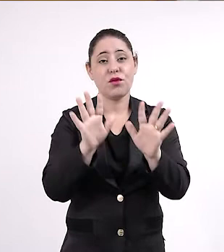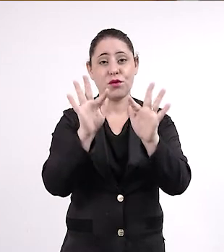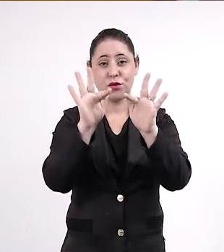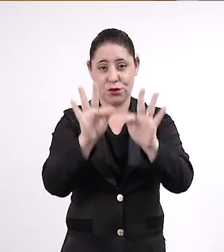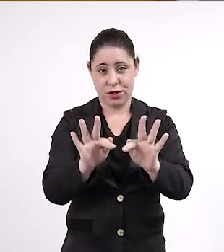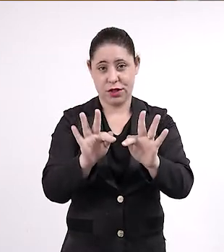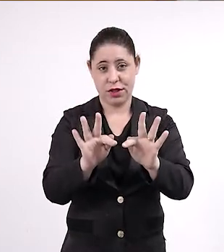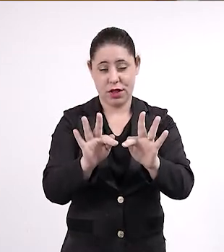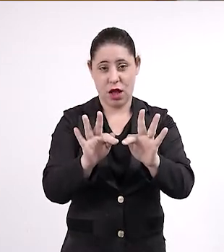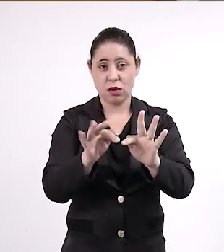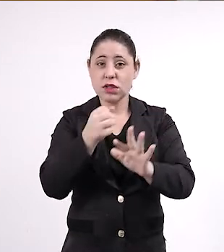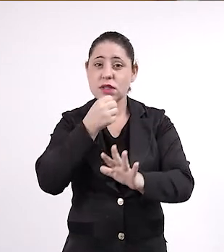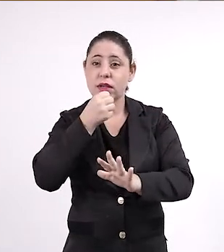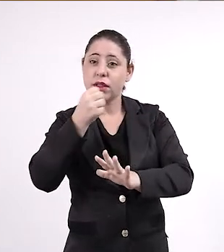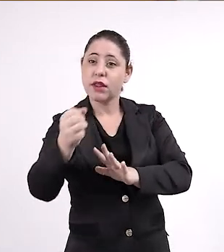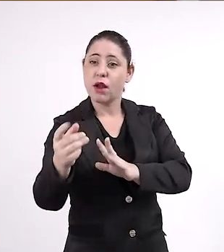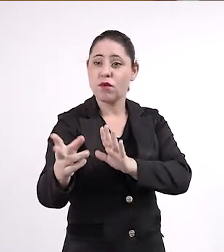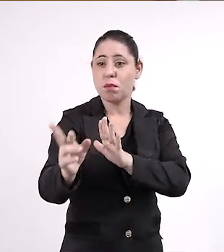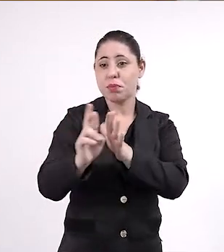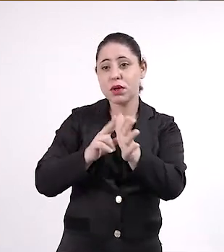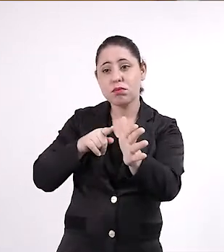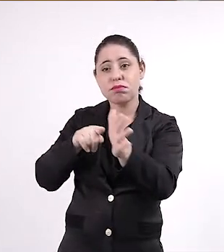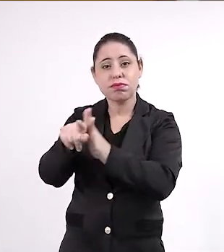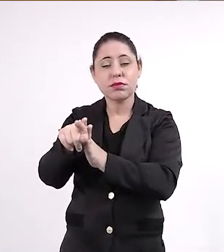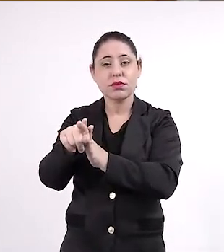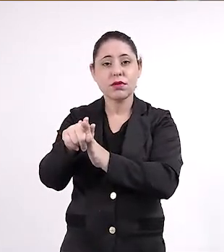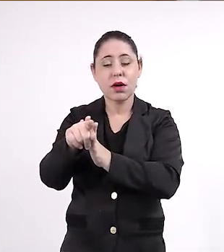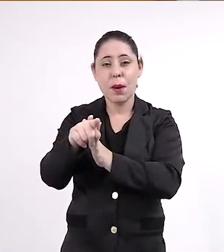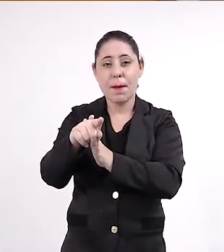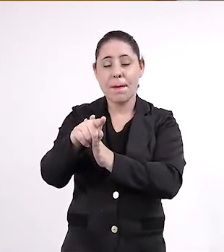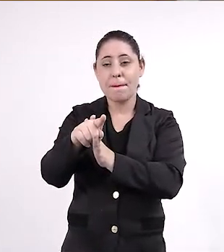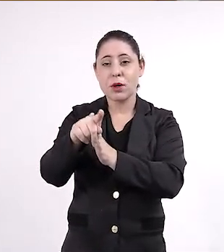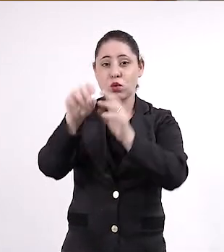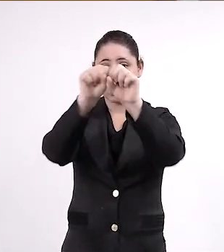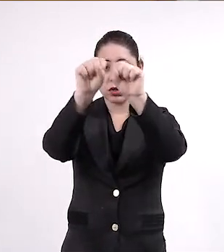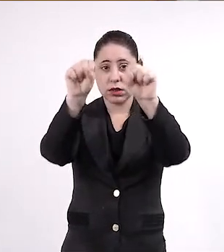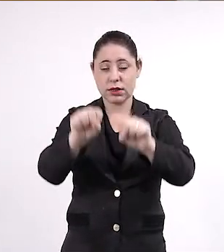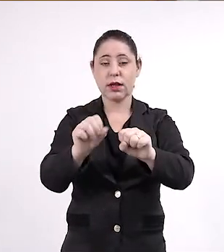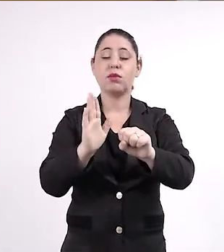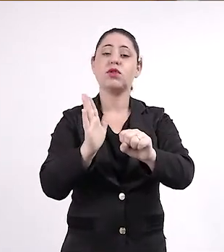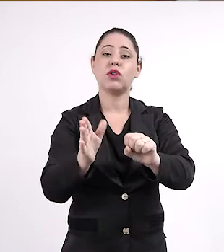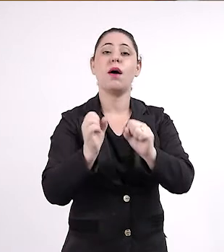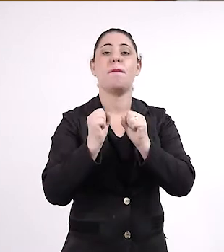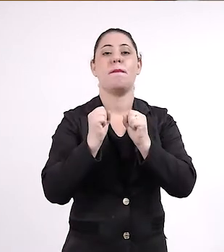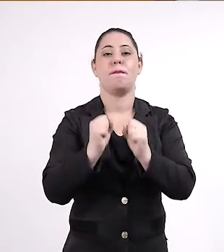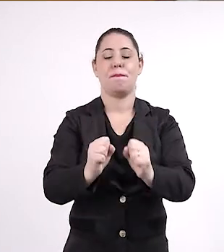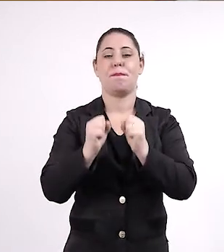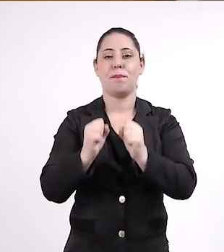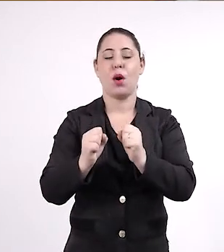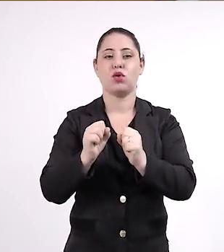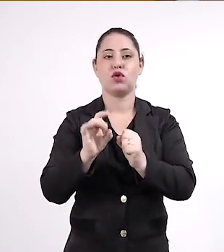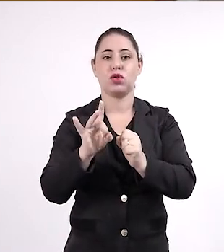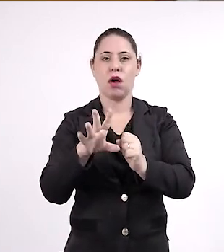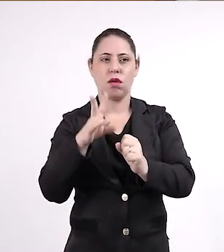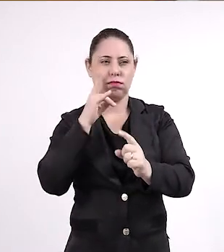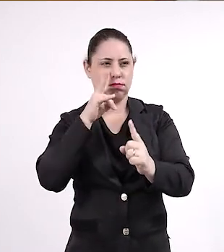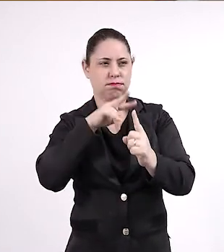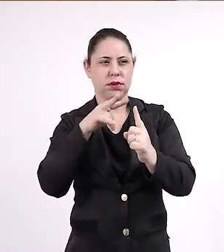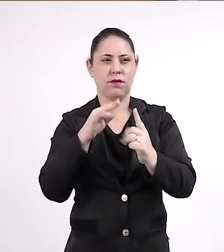ao final dessa entrevista com perguntas e respostas, o próprio sistema já seja capaz de não